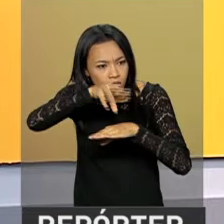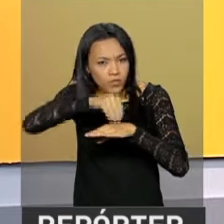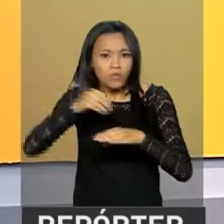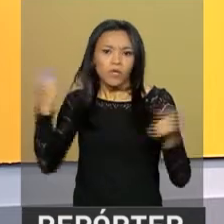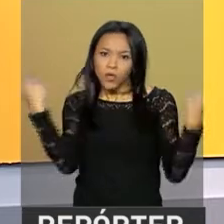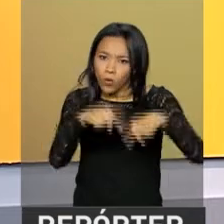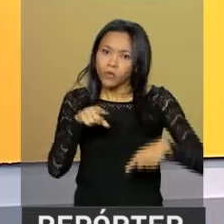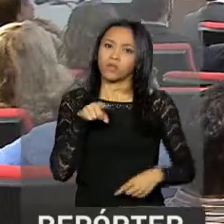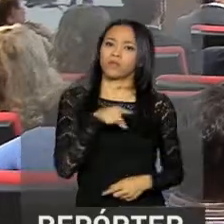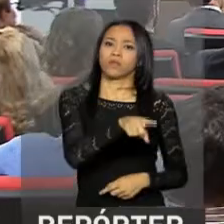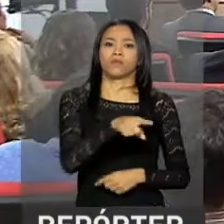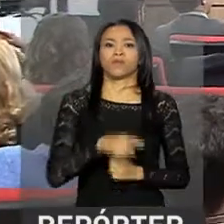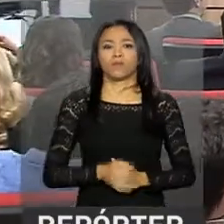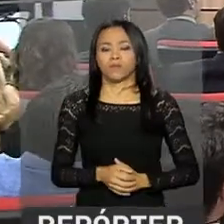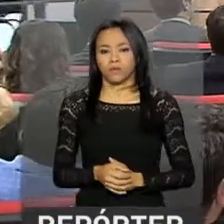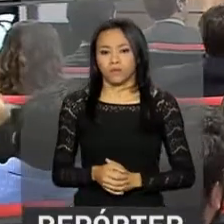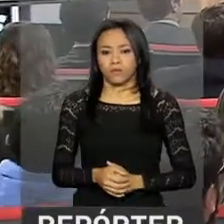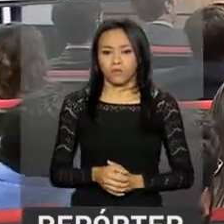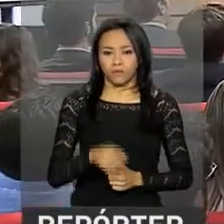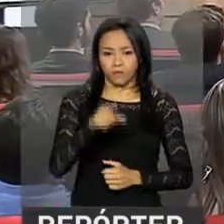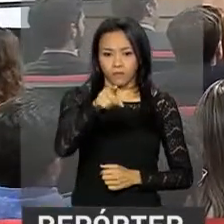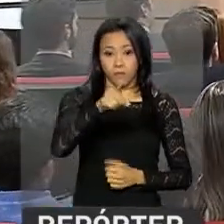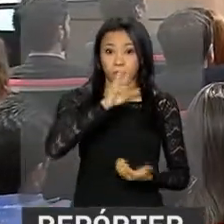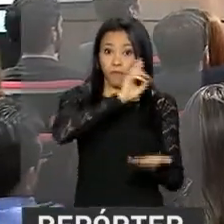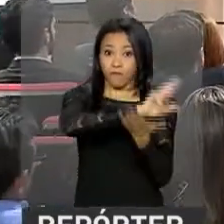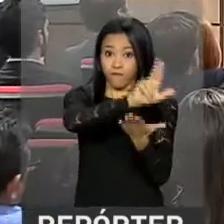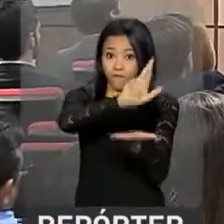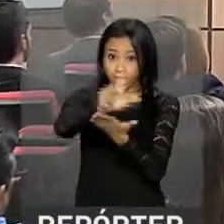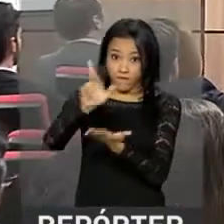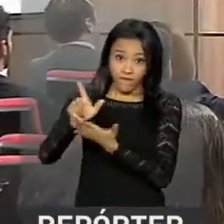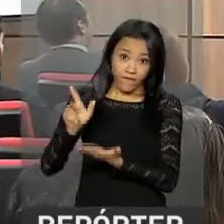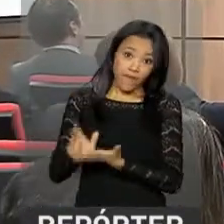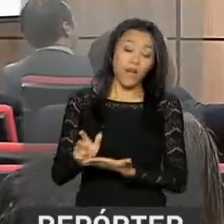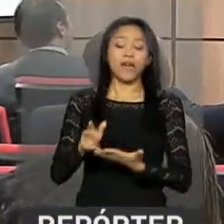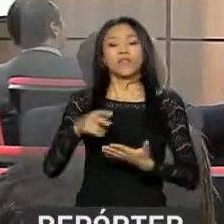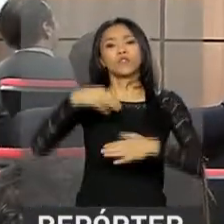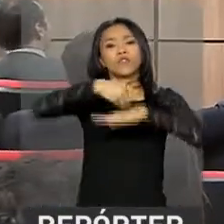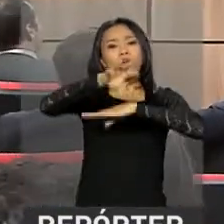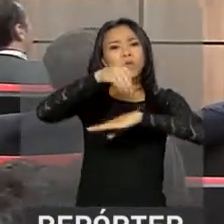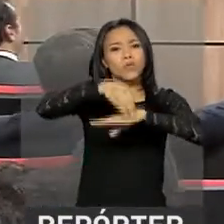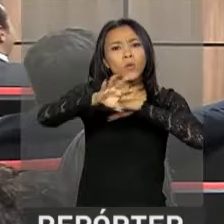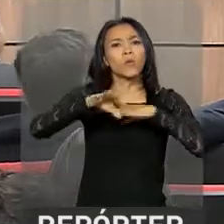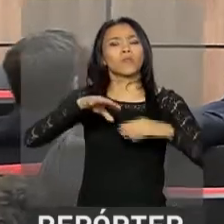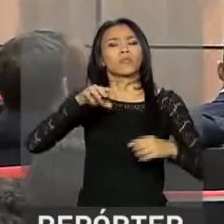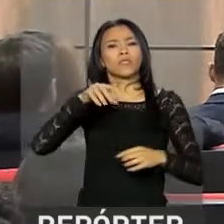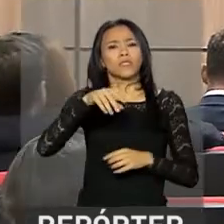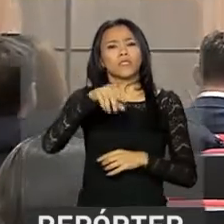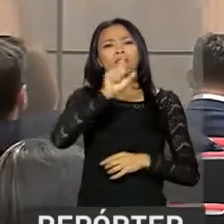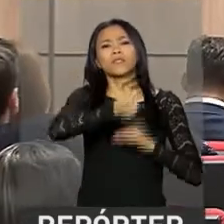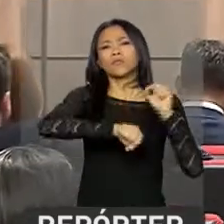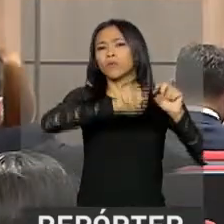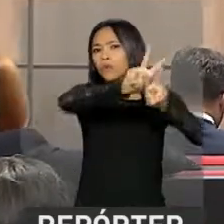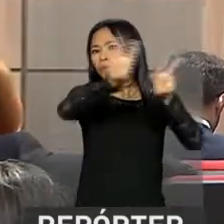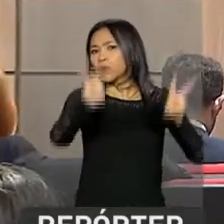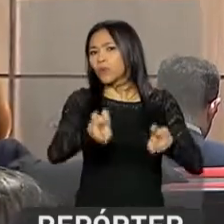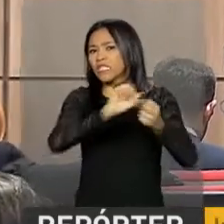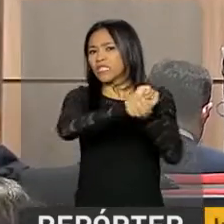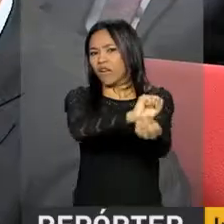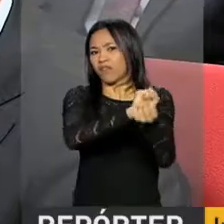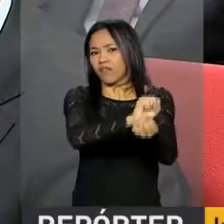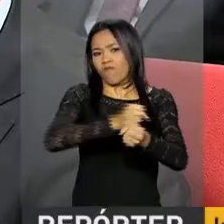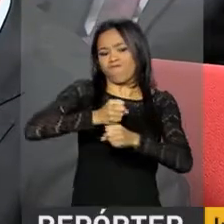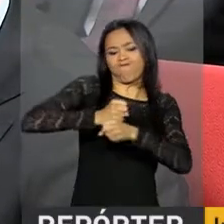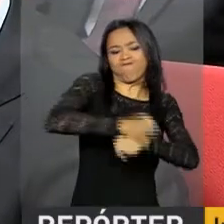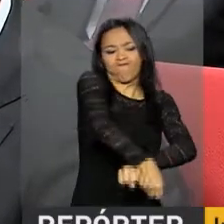crime os ares dados públicos sobre trabalho análogo à escravidão foram reunidos num único lugar e